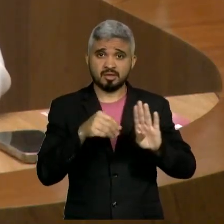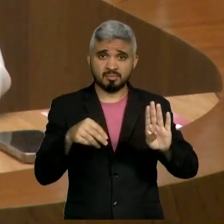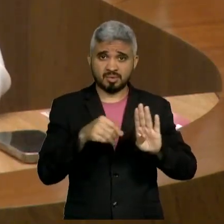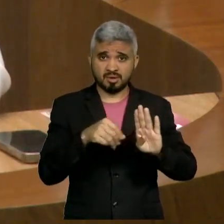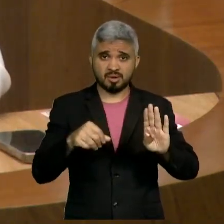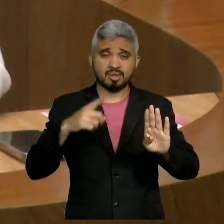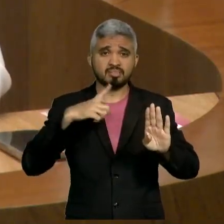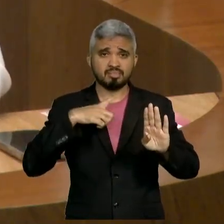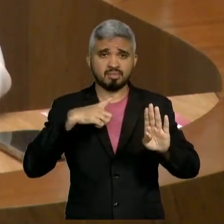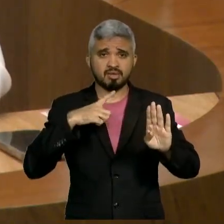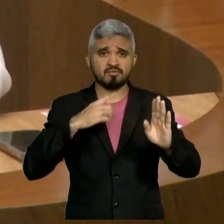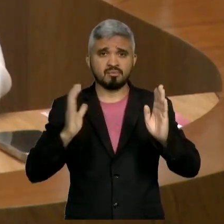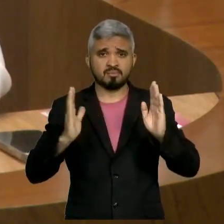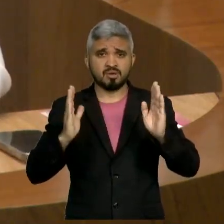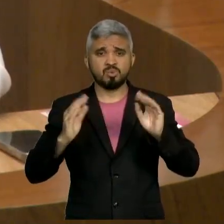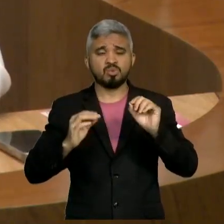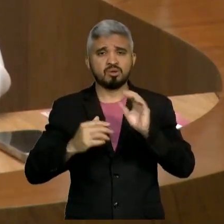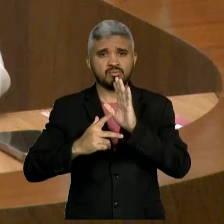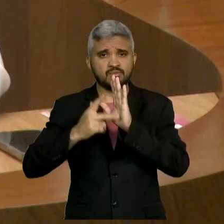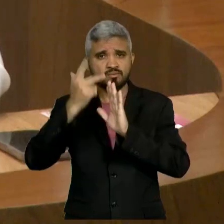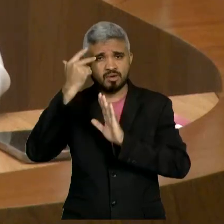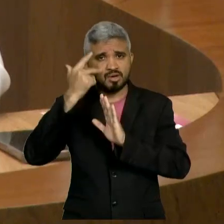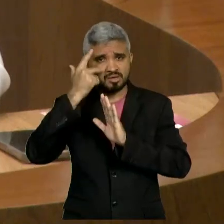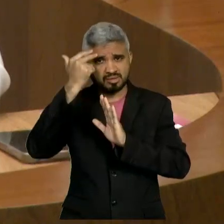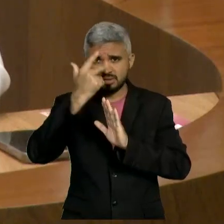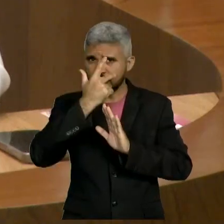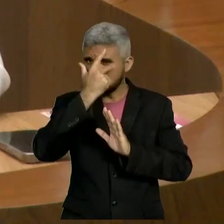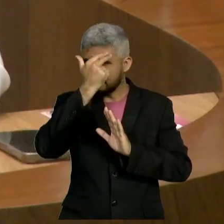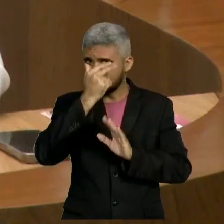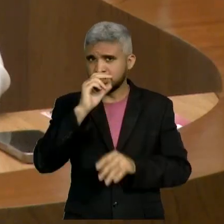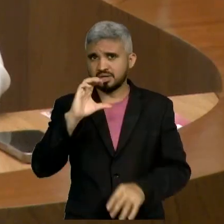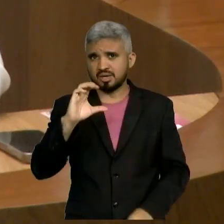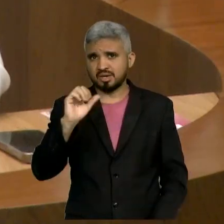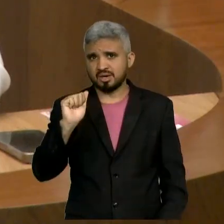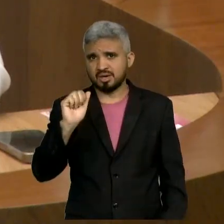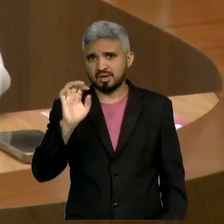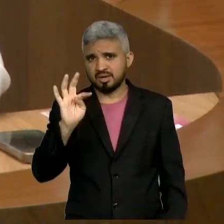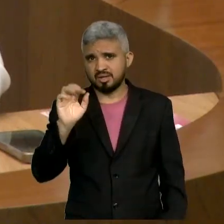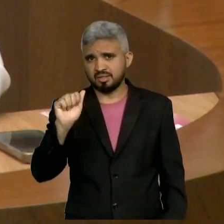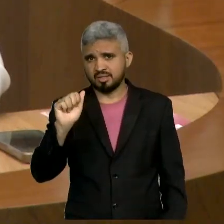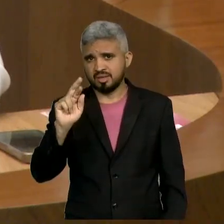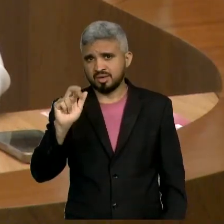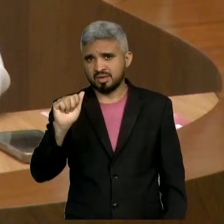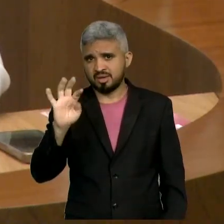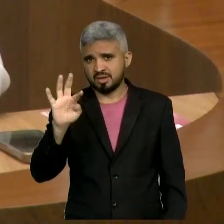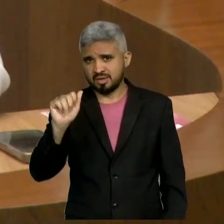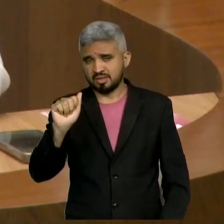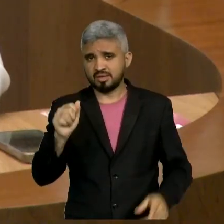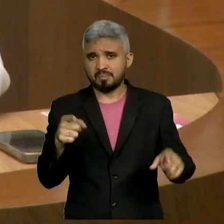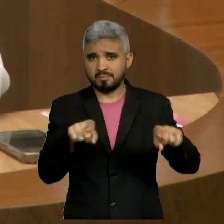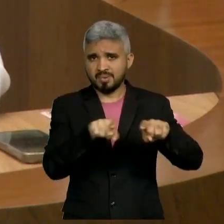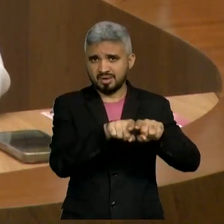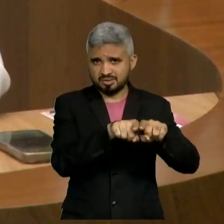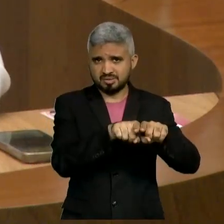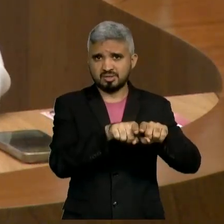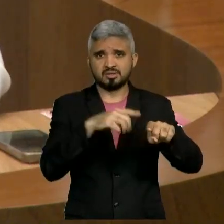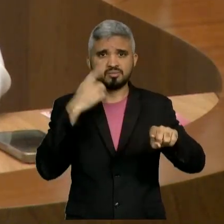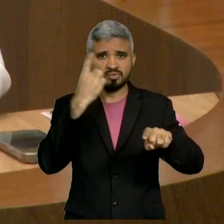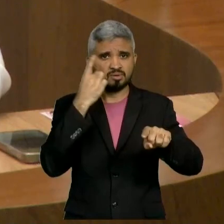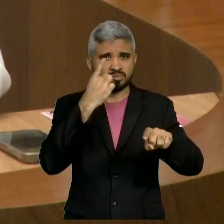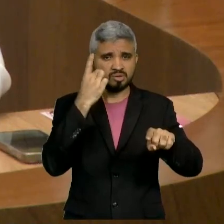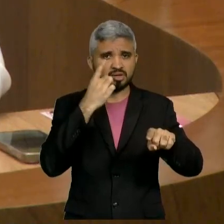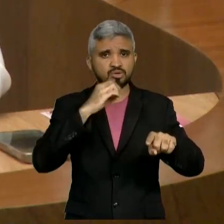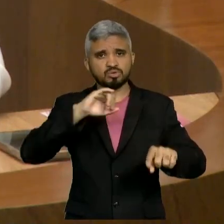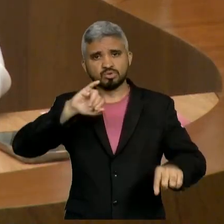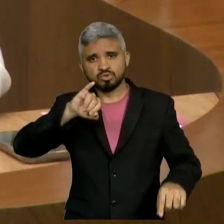na região, em parceria com o deputado federal JP, em parceria com o governo do estado do